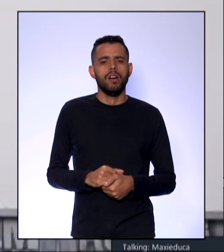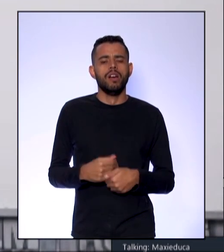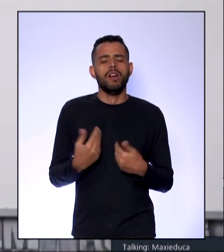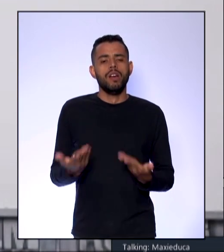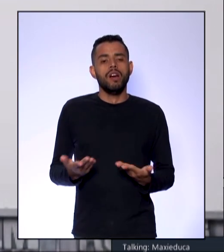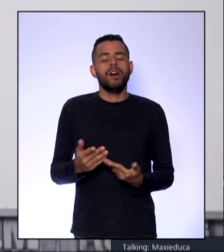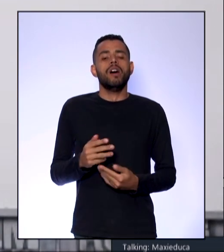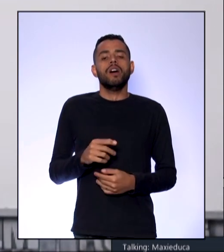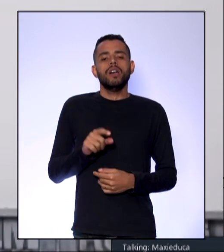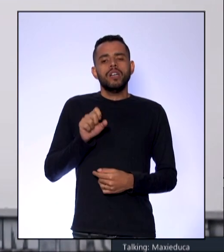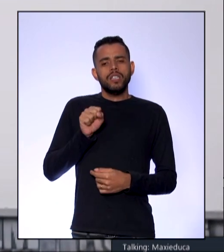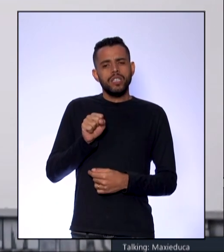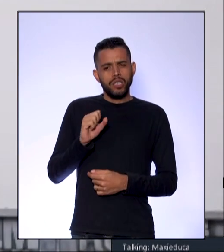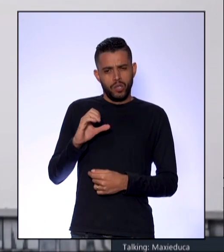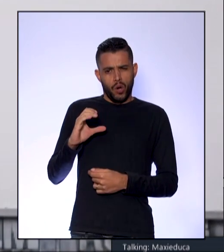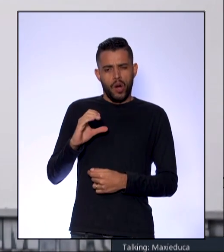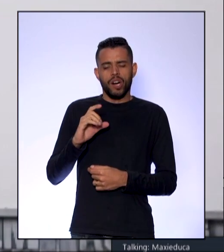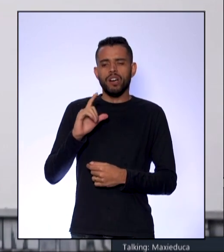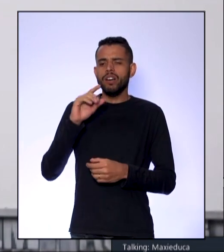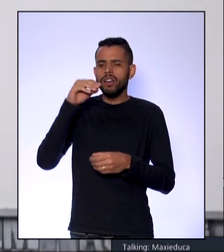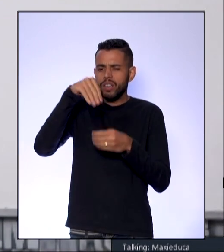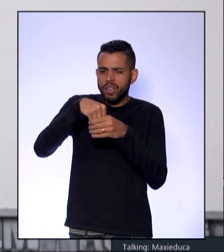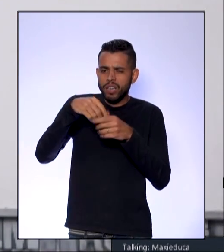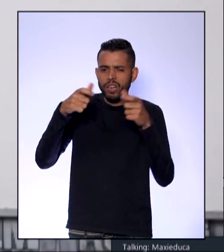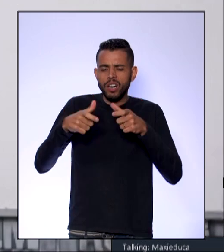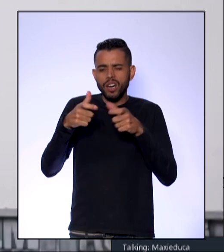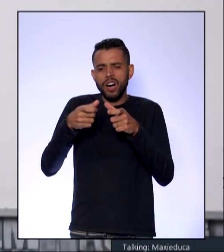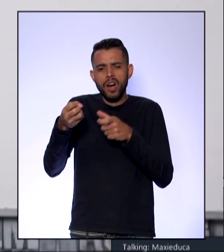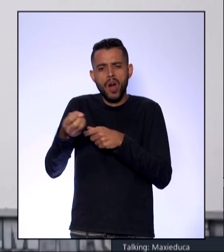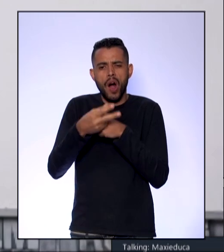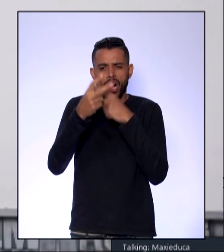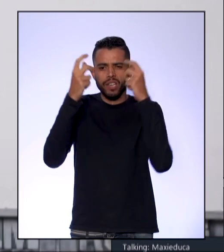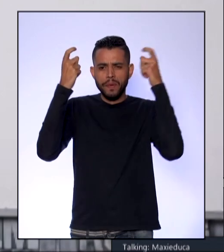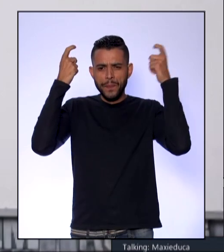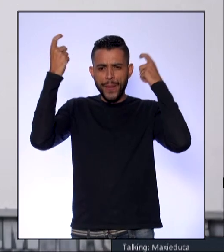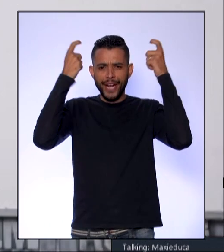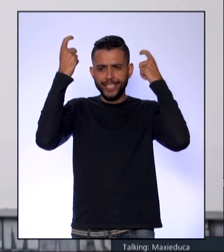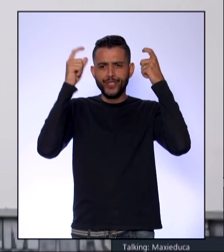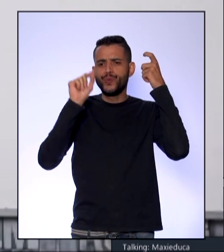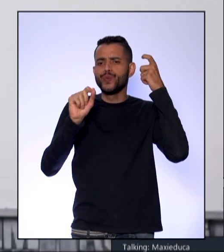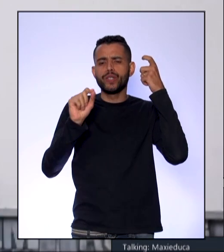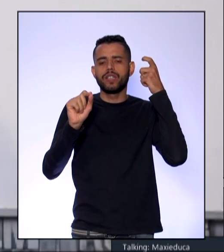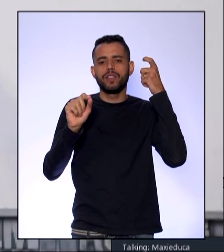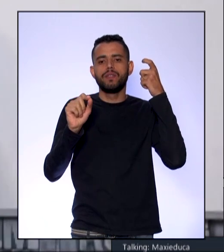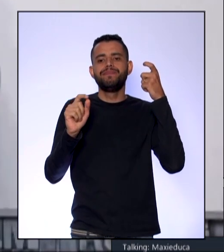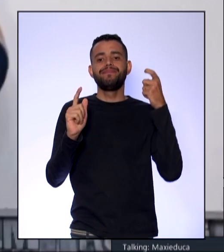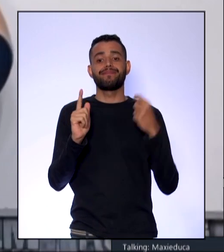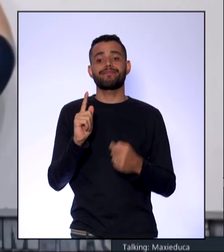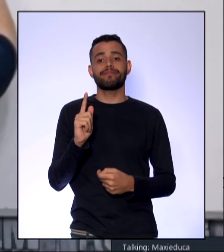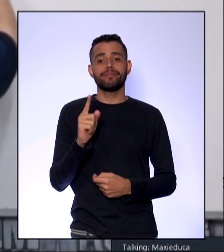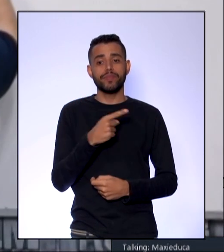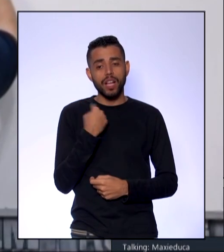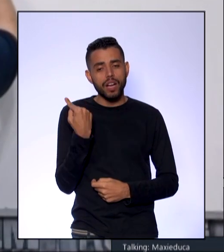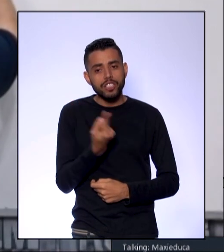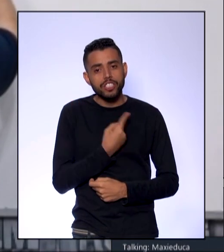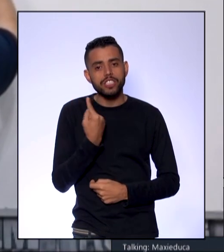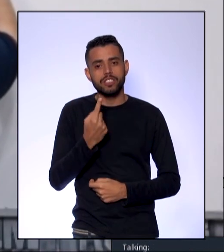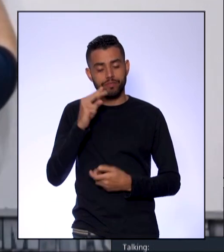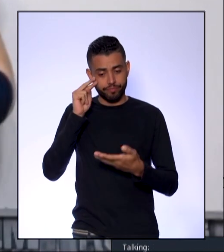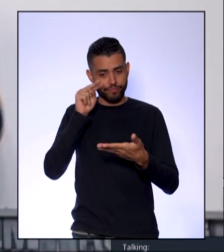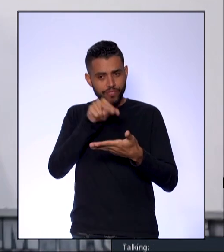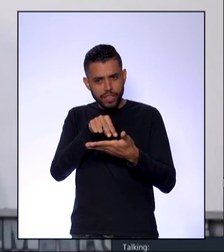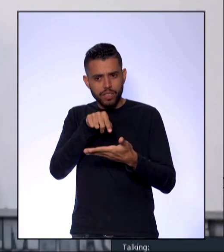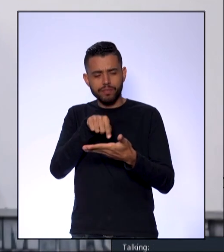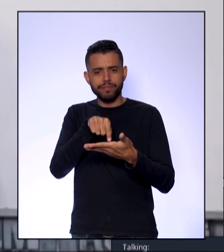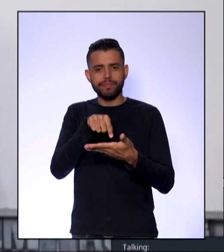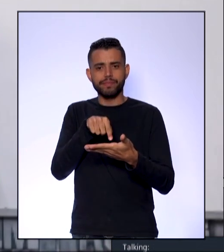na cidade do Novo México, gera para a gente o que nós chamamos aqui